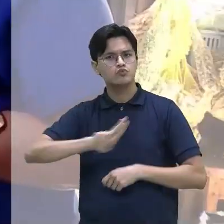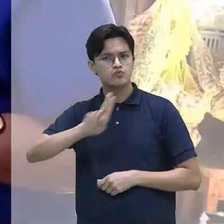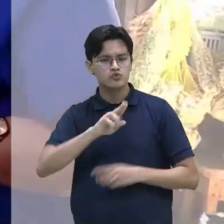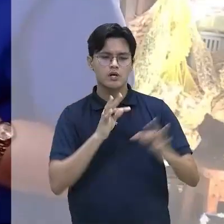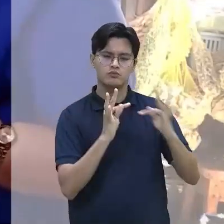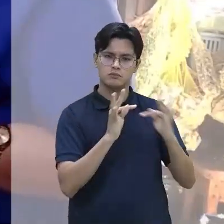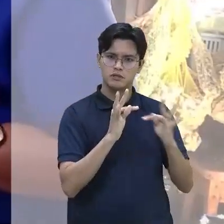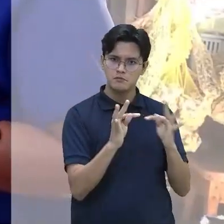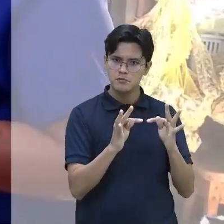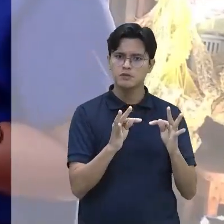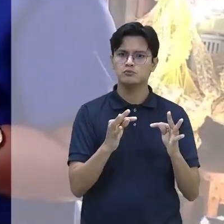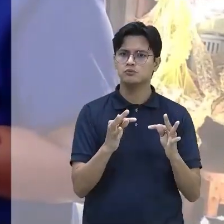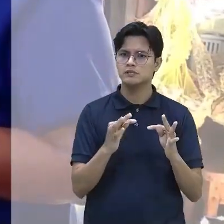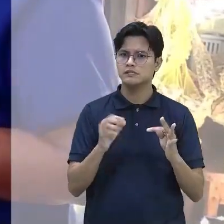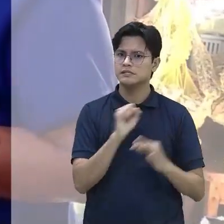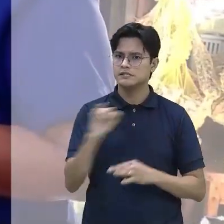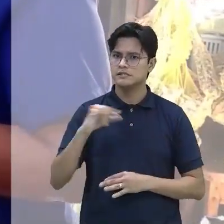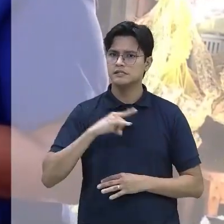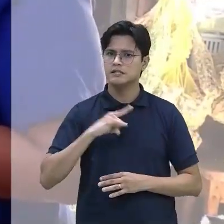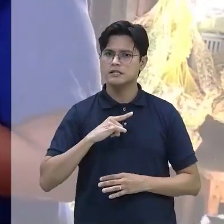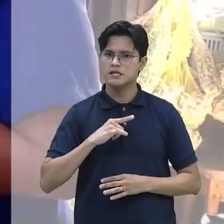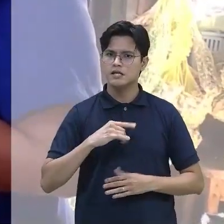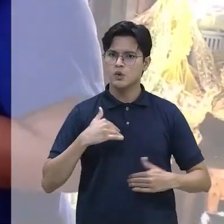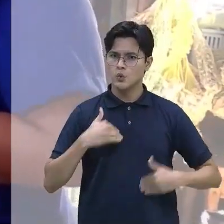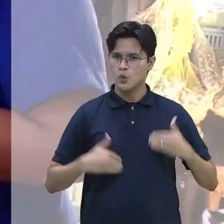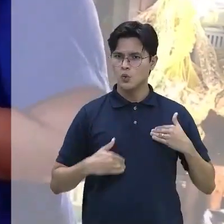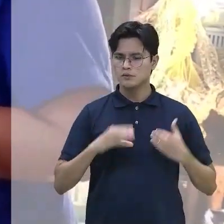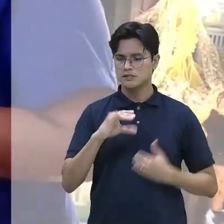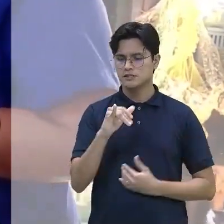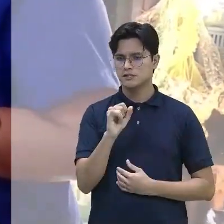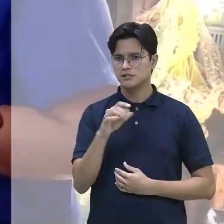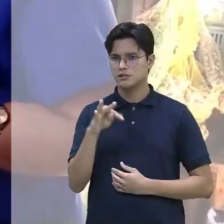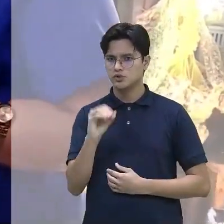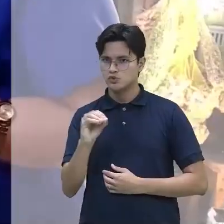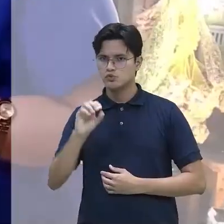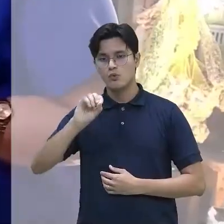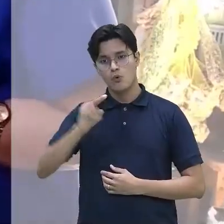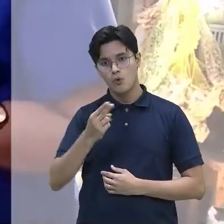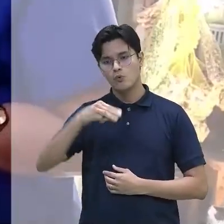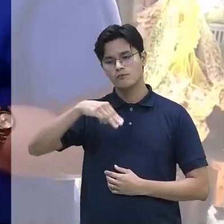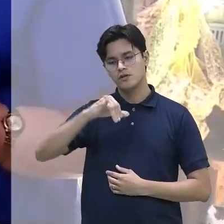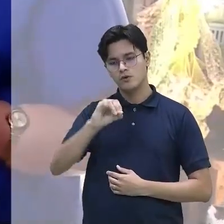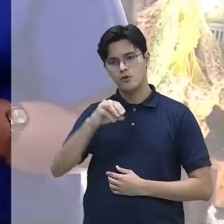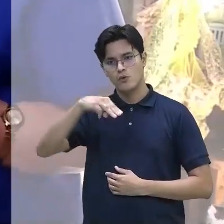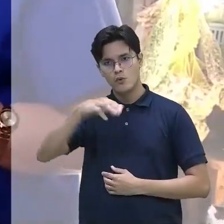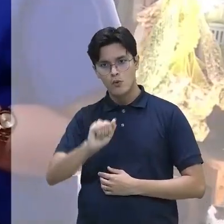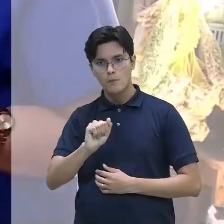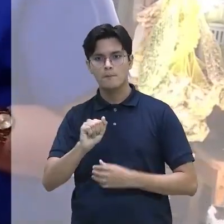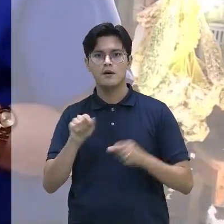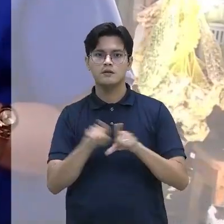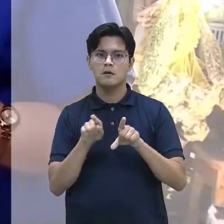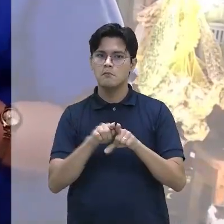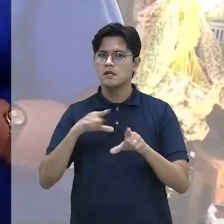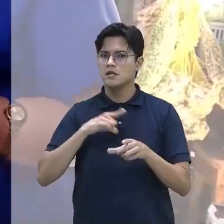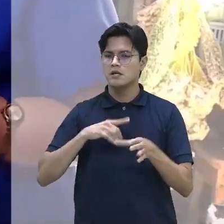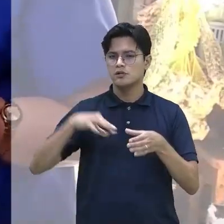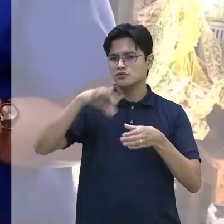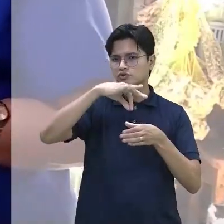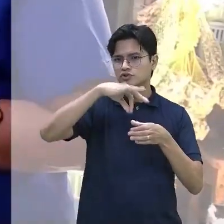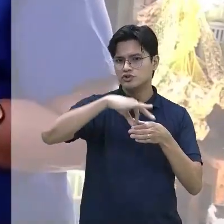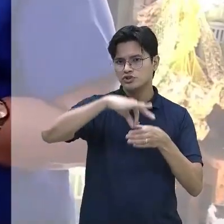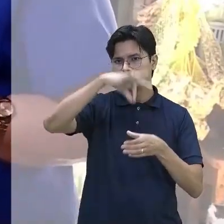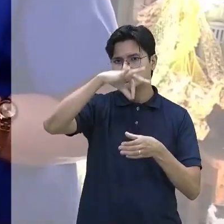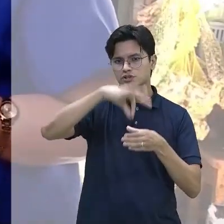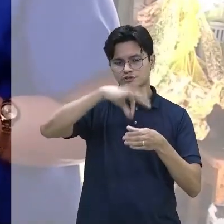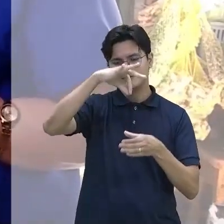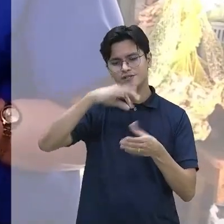usa? Fazendo o chá misturado com a unha de gato e o ixi amarelo. Né? E o saratudo também, que serve